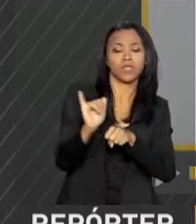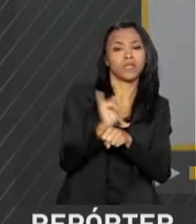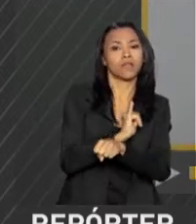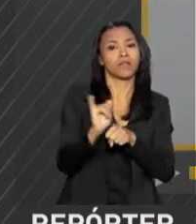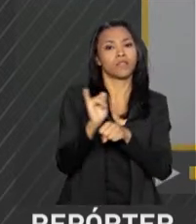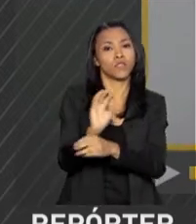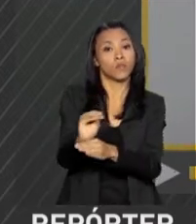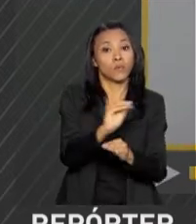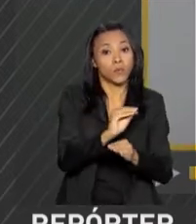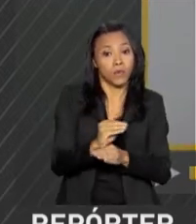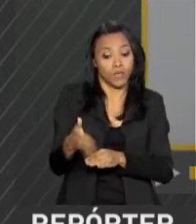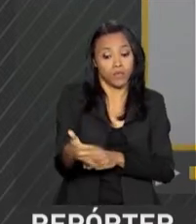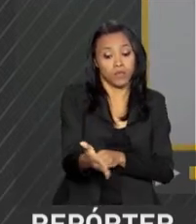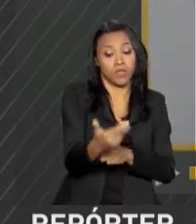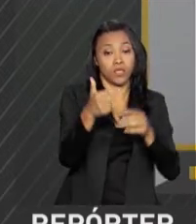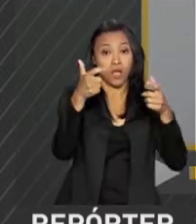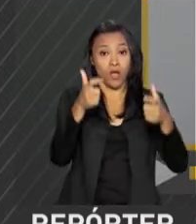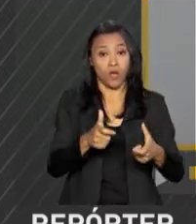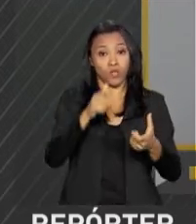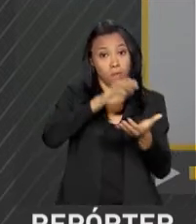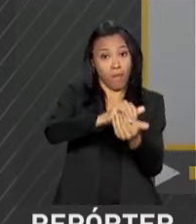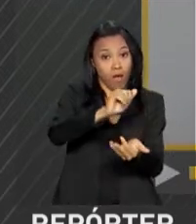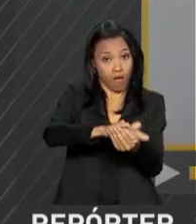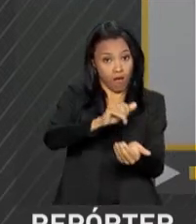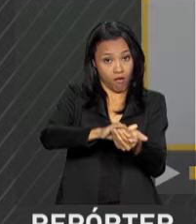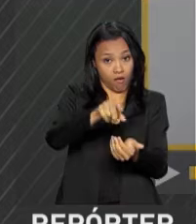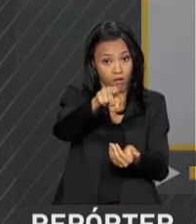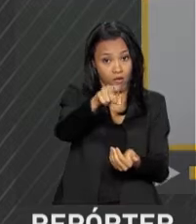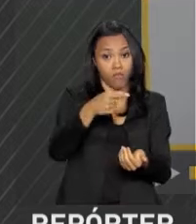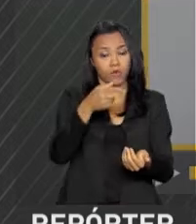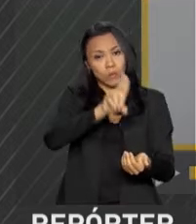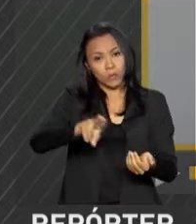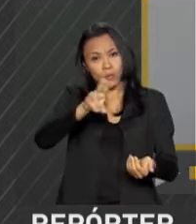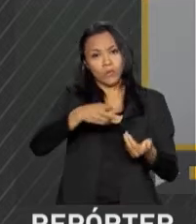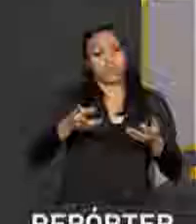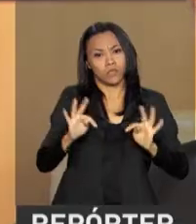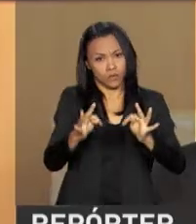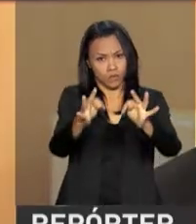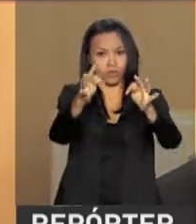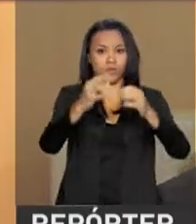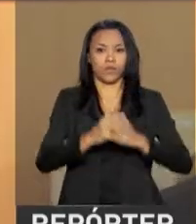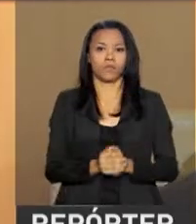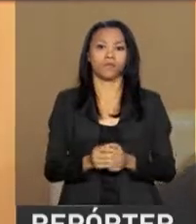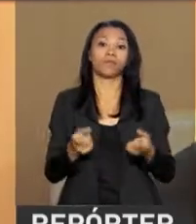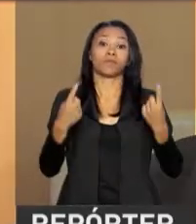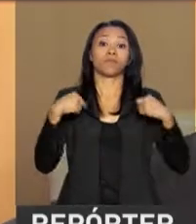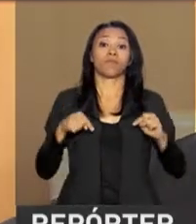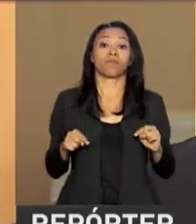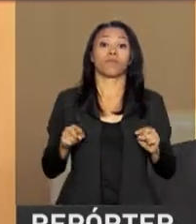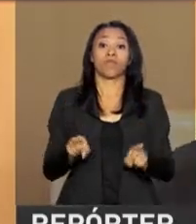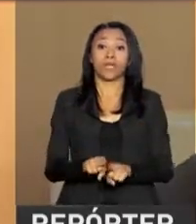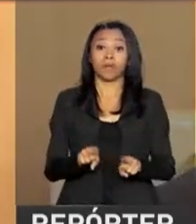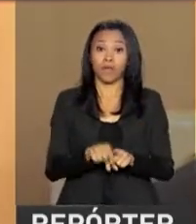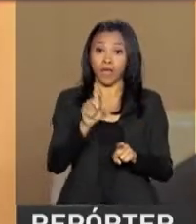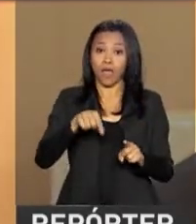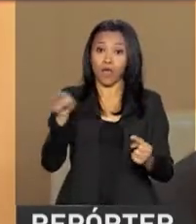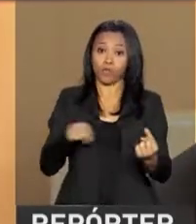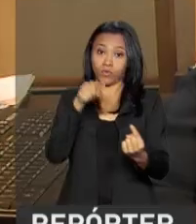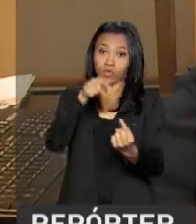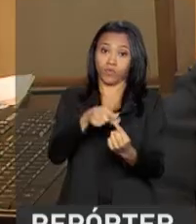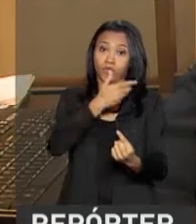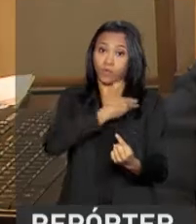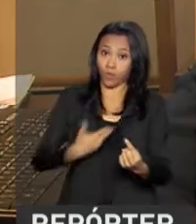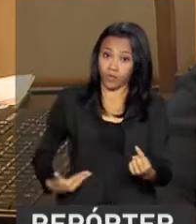no tocantins pra esse desenvolvimento tecnológico da cafeicultura grande também é a meta do governo para o